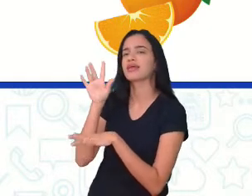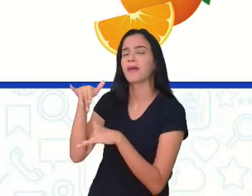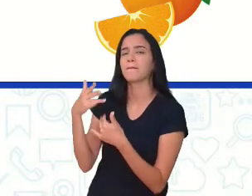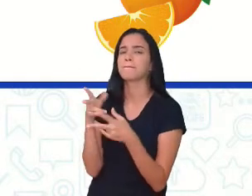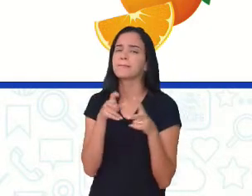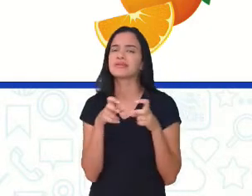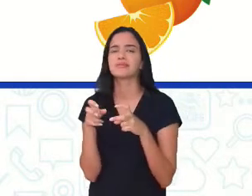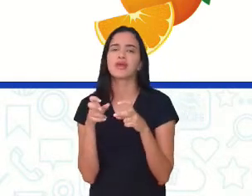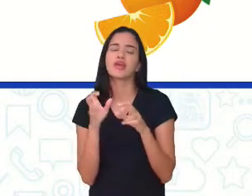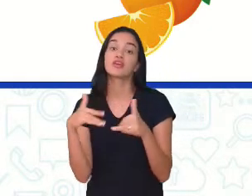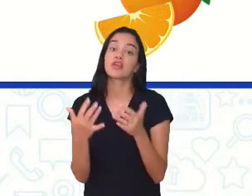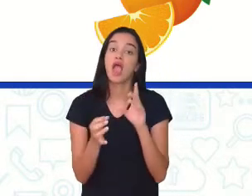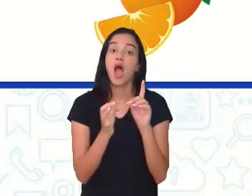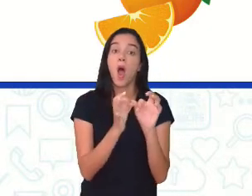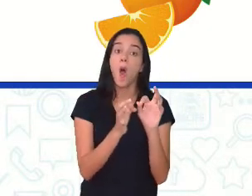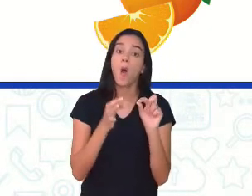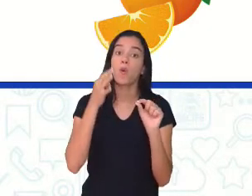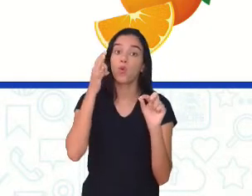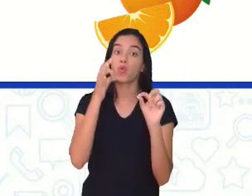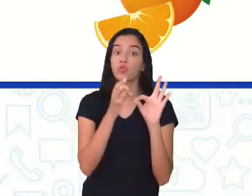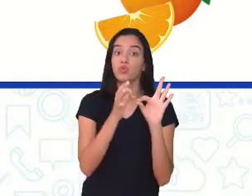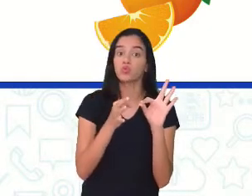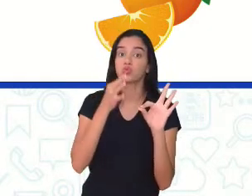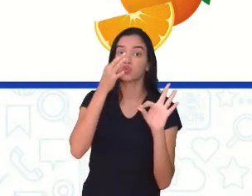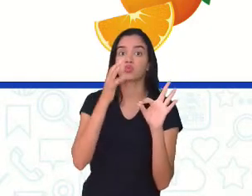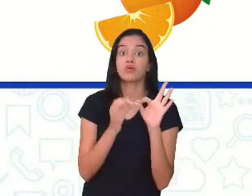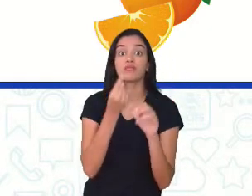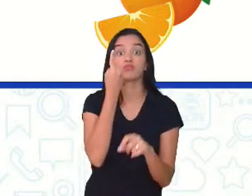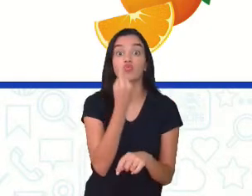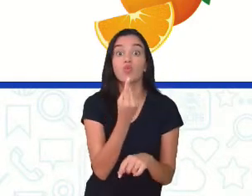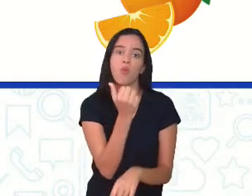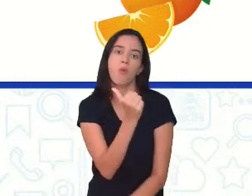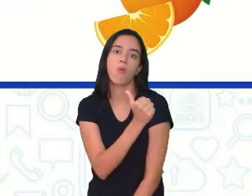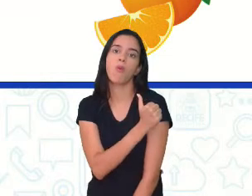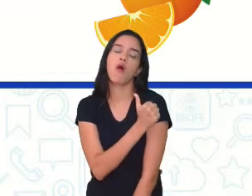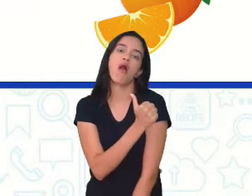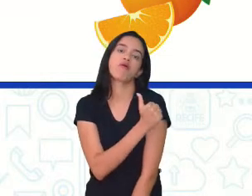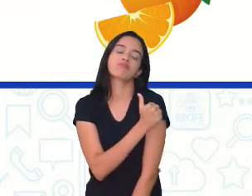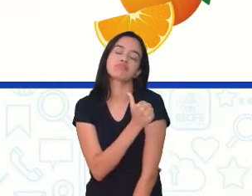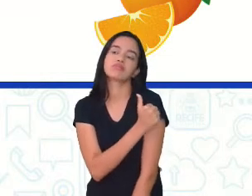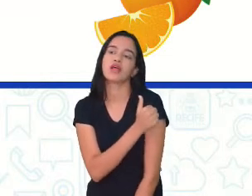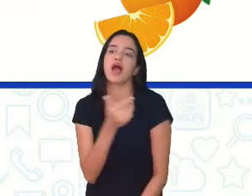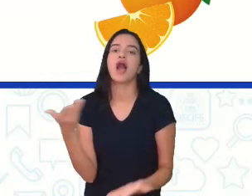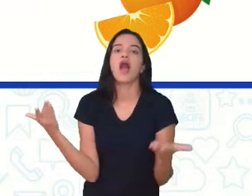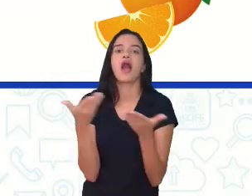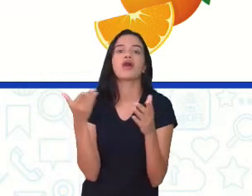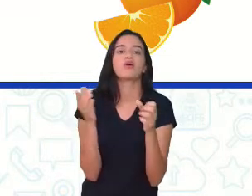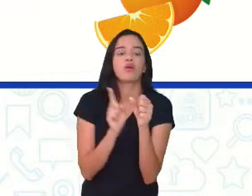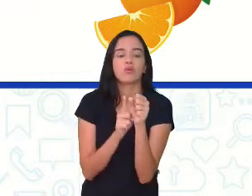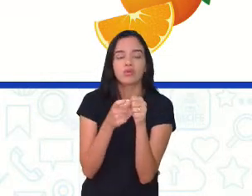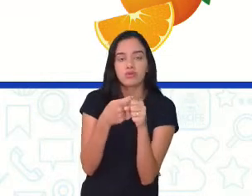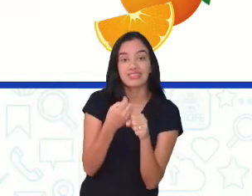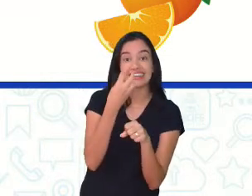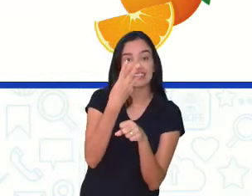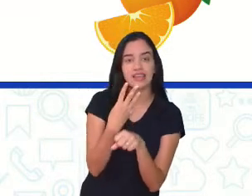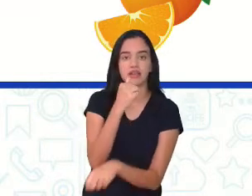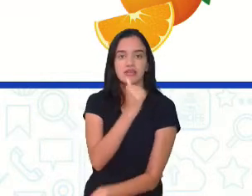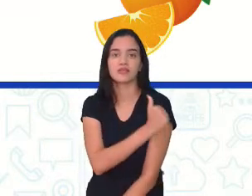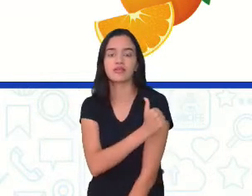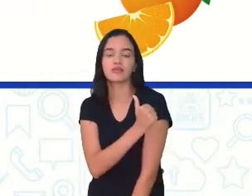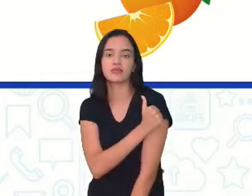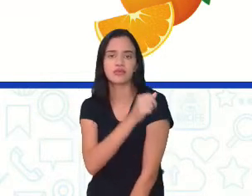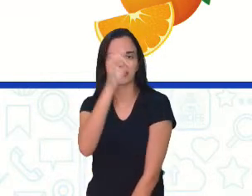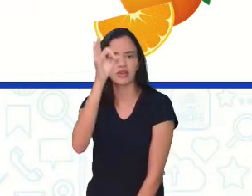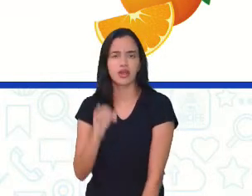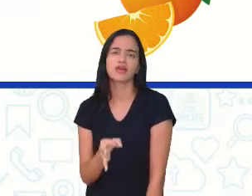exemplo, que a uva ela só foi escolhida por um aluno. A goiaba foi escolhida por apenas 3 alunos,